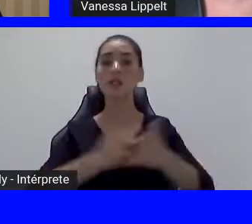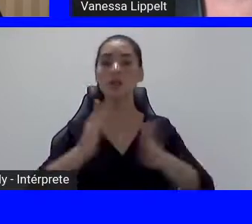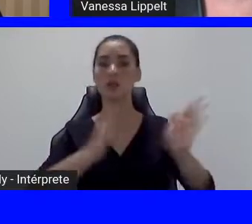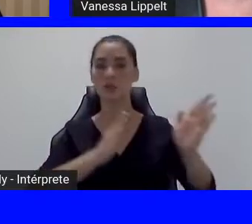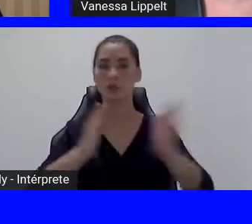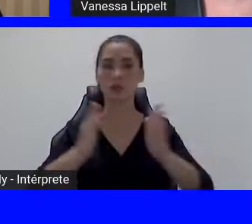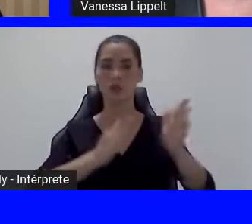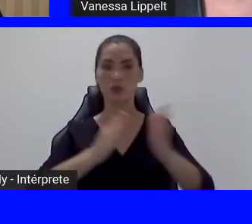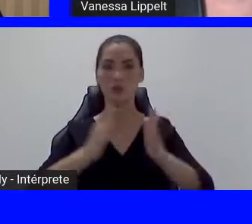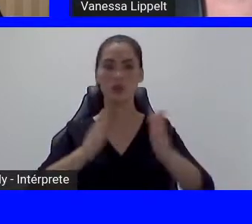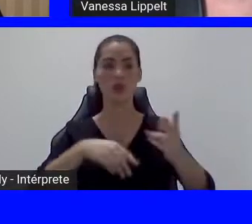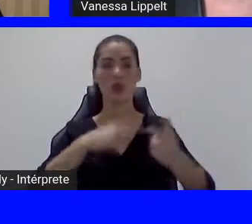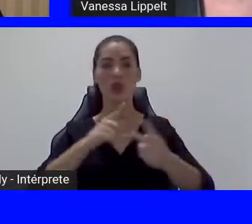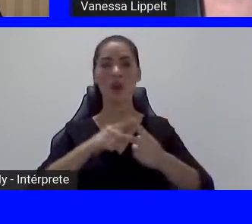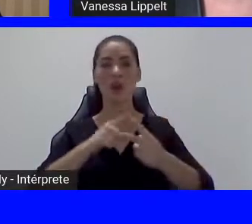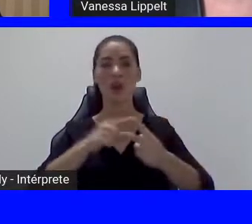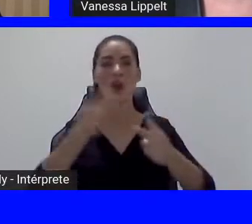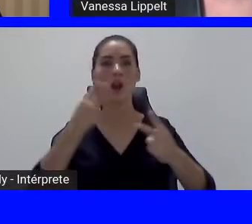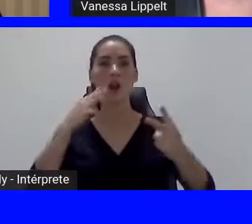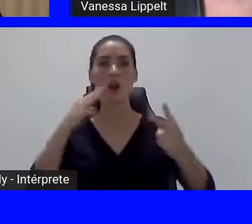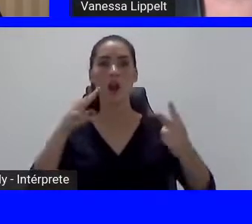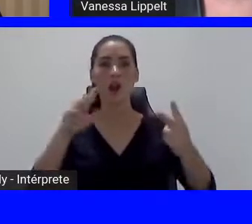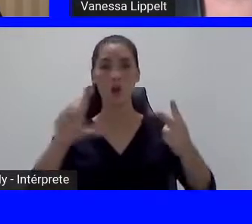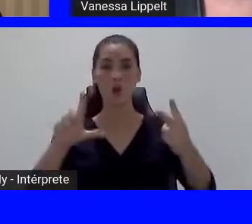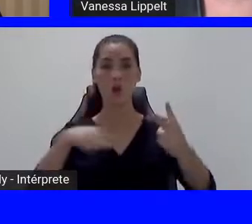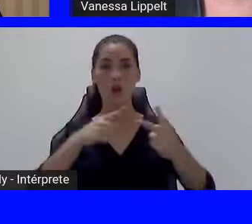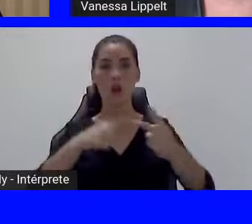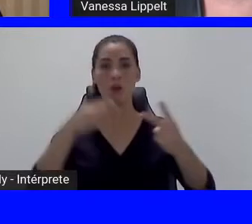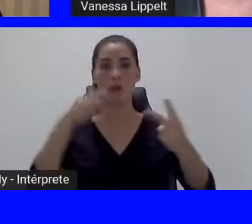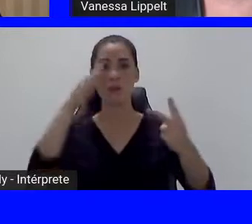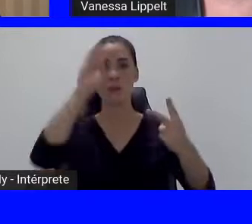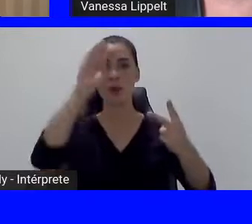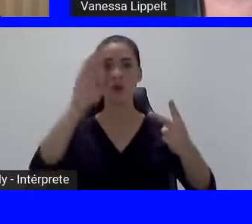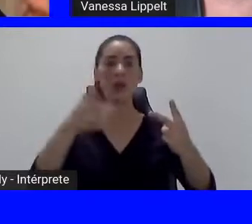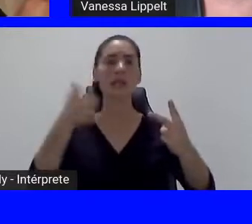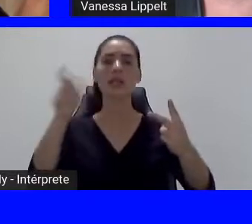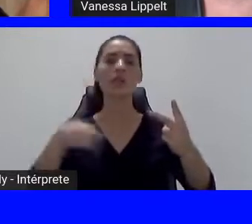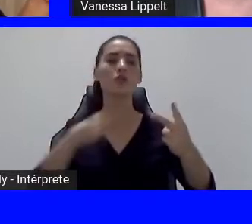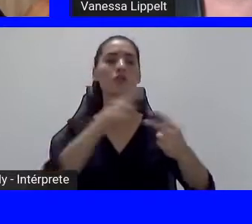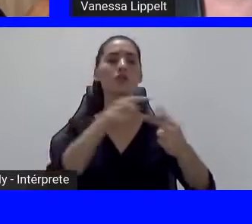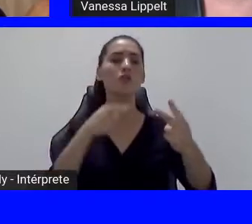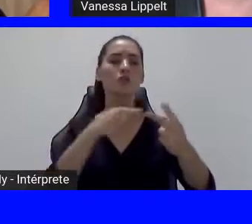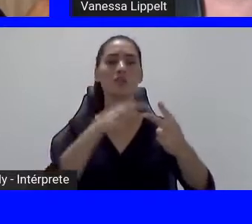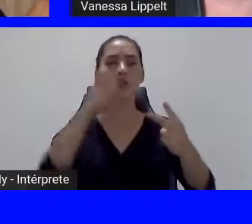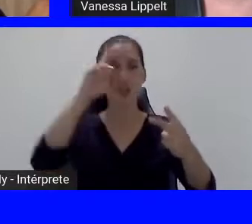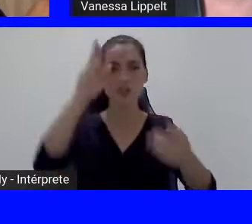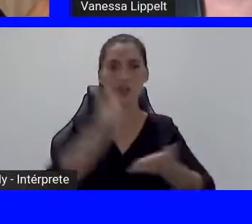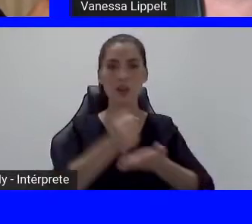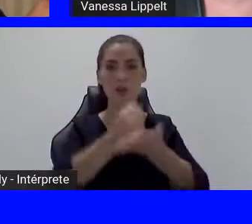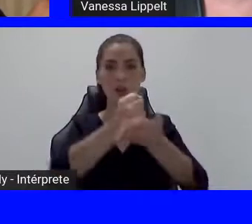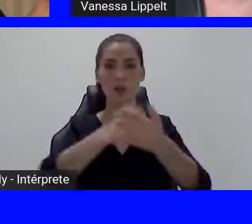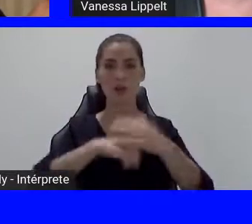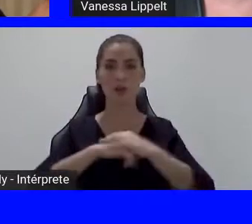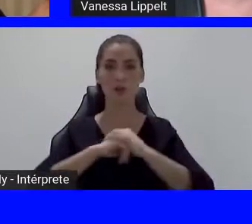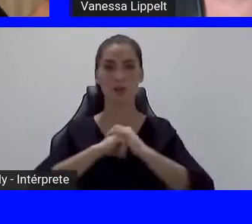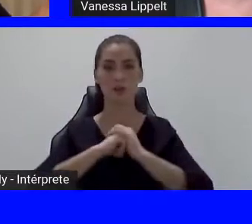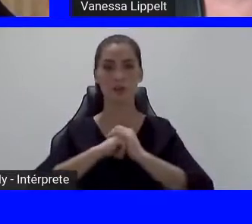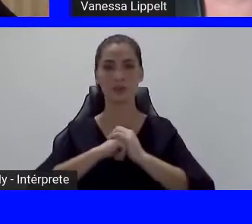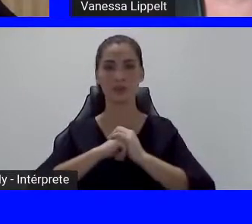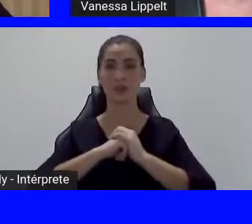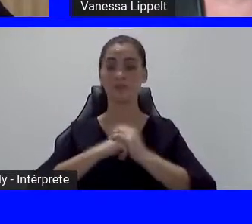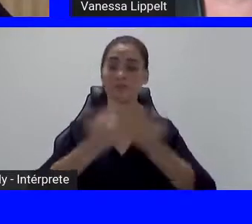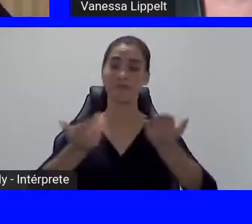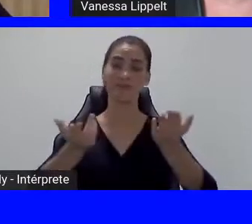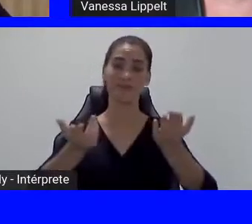hoje, Lula e Bolsonaro, com quem a senhora ficaria? Bom, Sardinha, primeiro que eu não posso imaginar um país que não chegue com